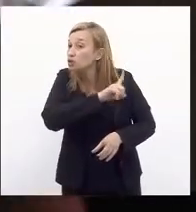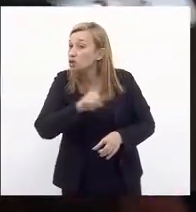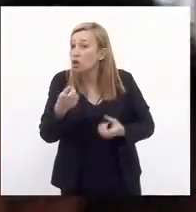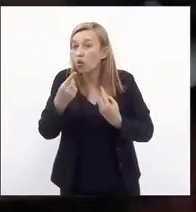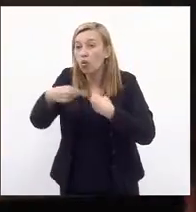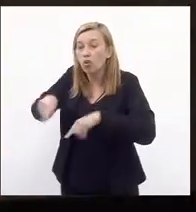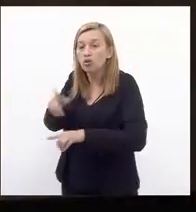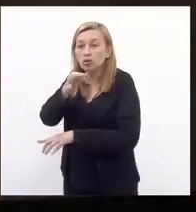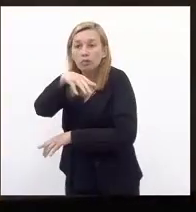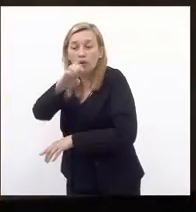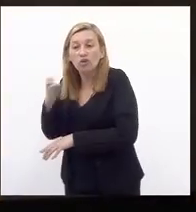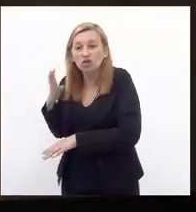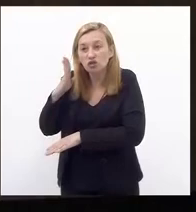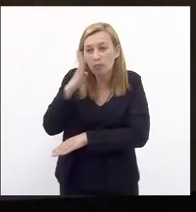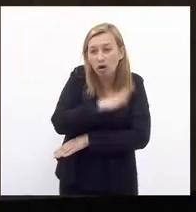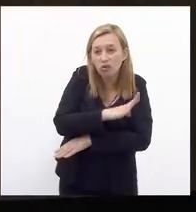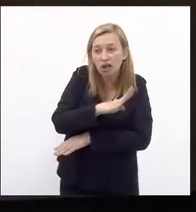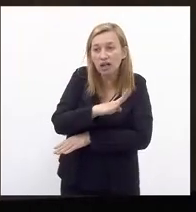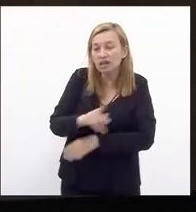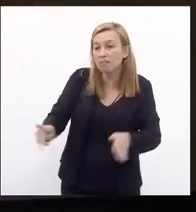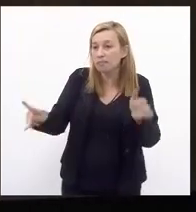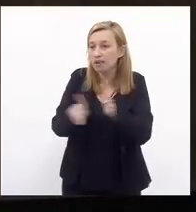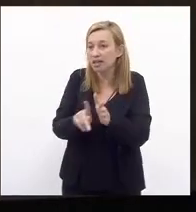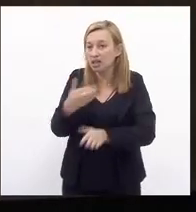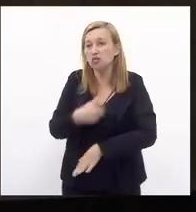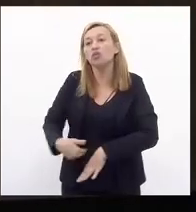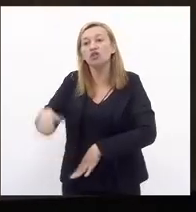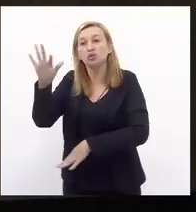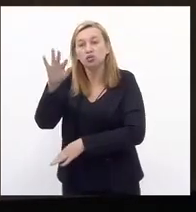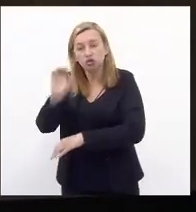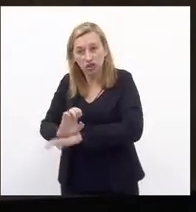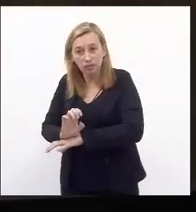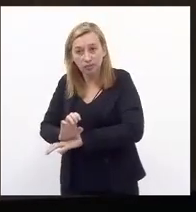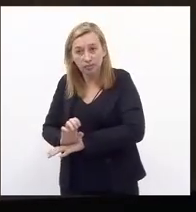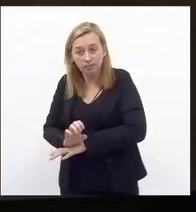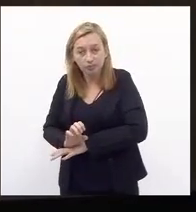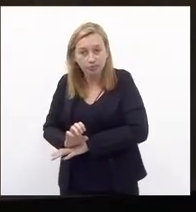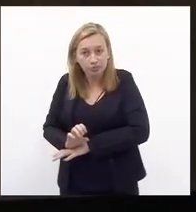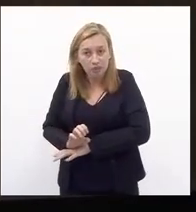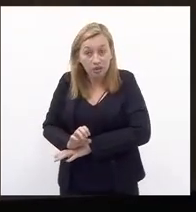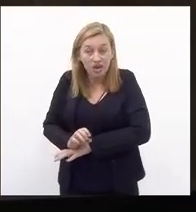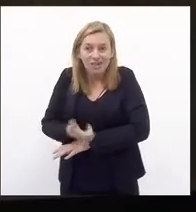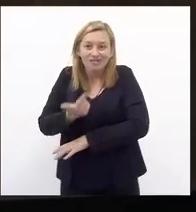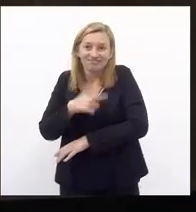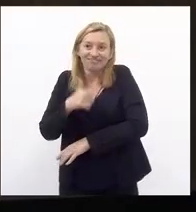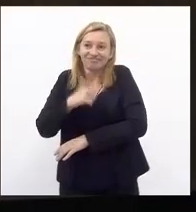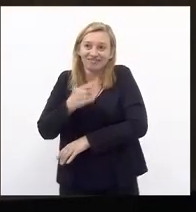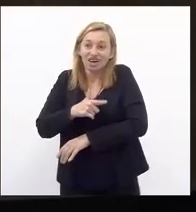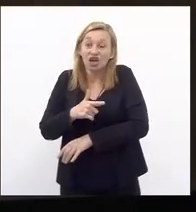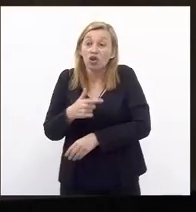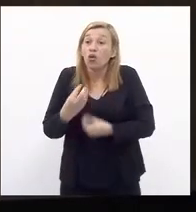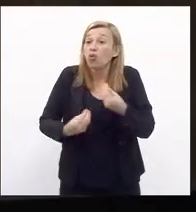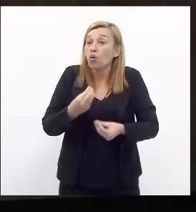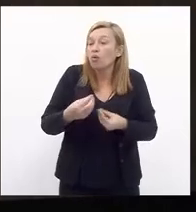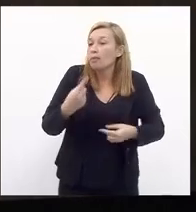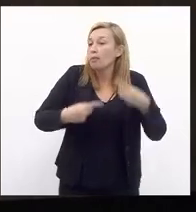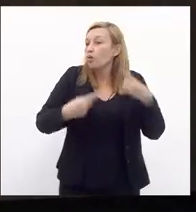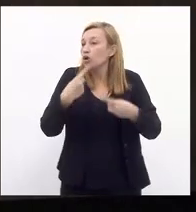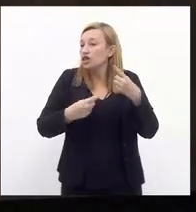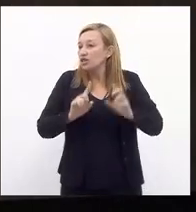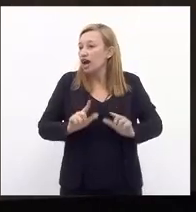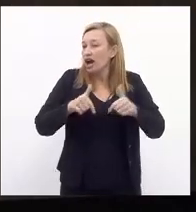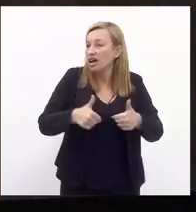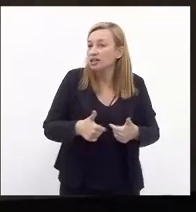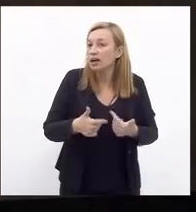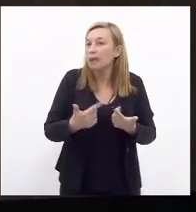contra o pacote de maldades e veio do Governo do Estado é engraçado para uma política funciona que parece que